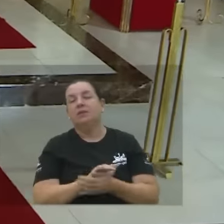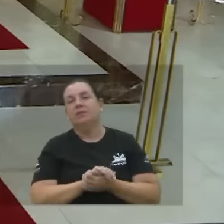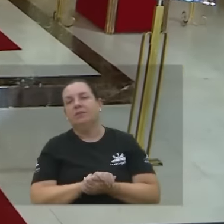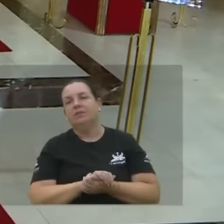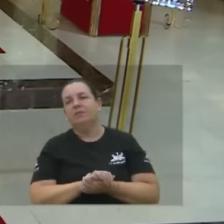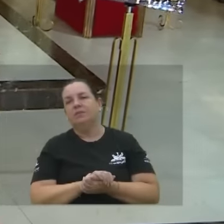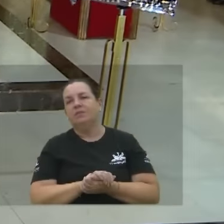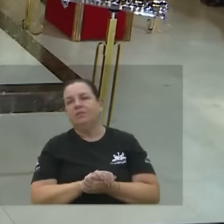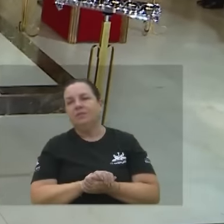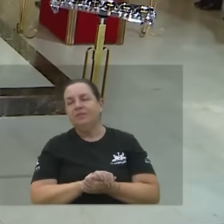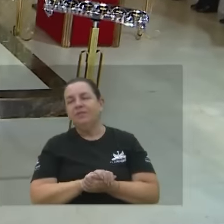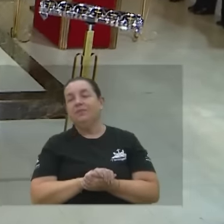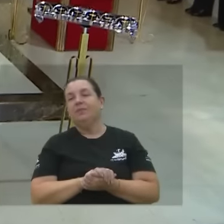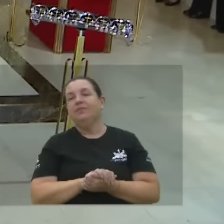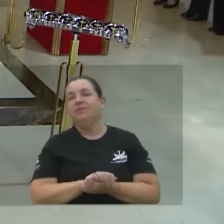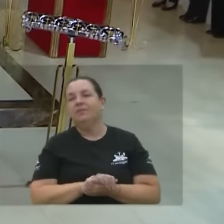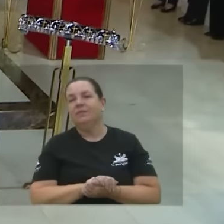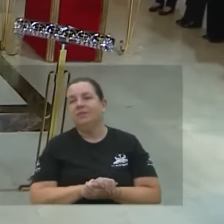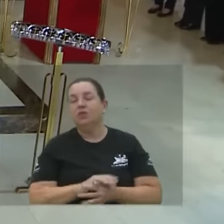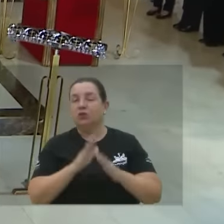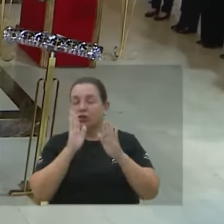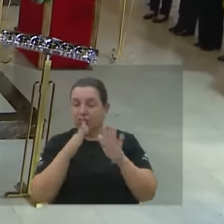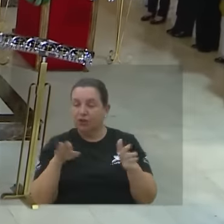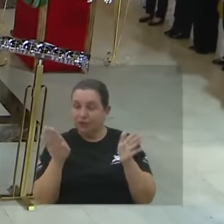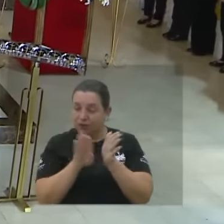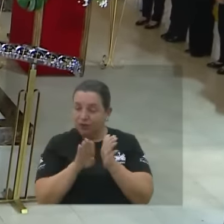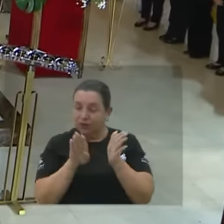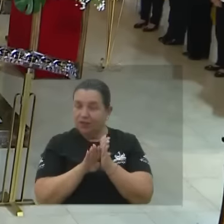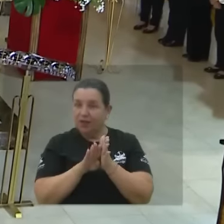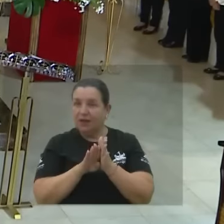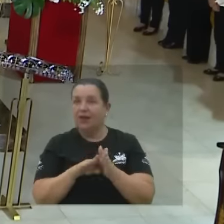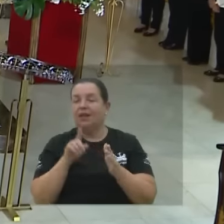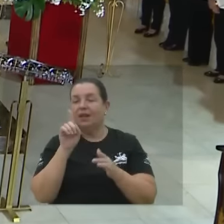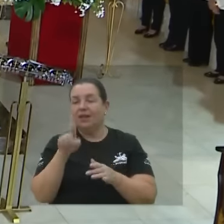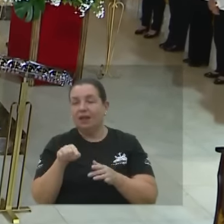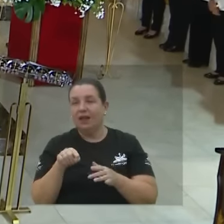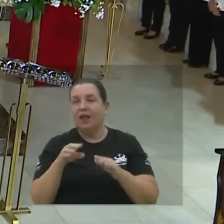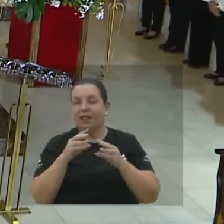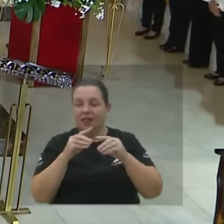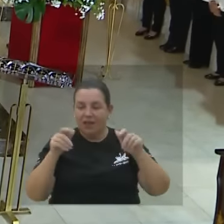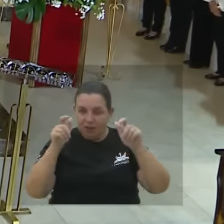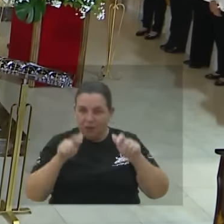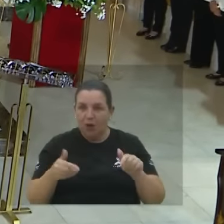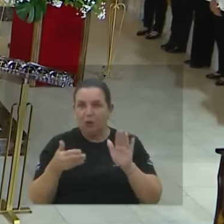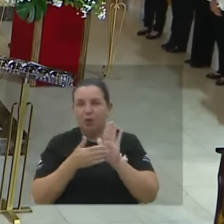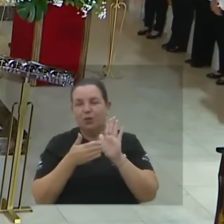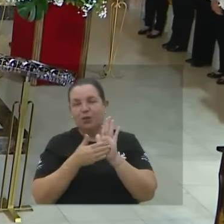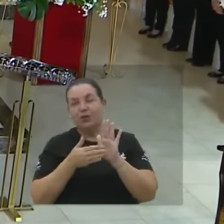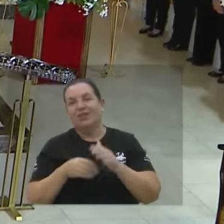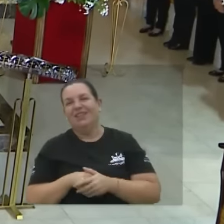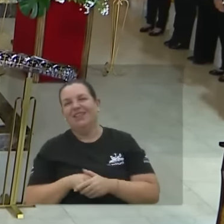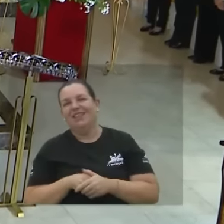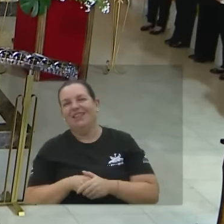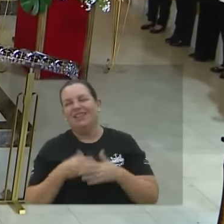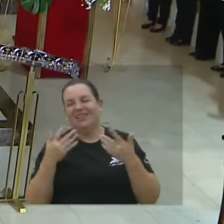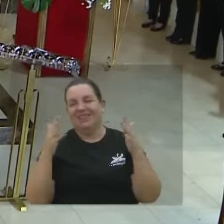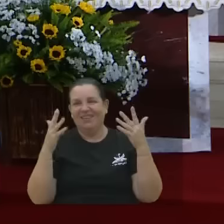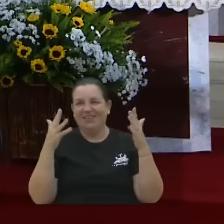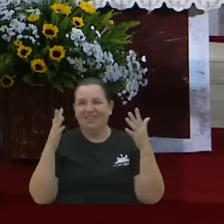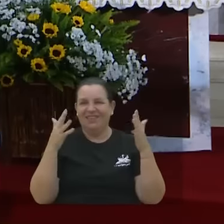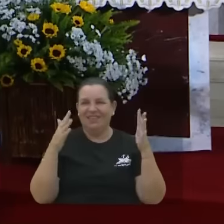A nossa maior conquista está por vir, que é a terra prometida.